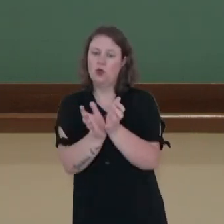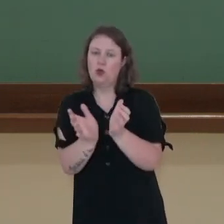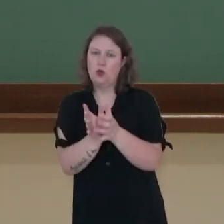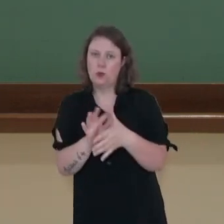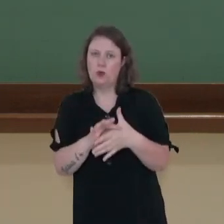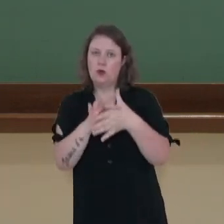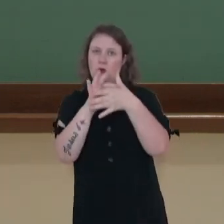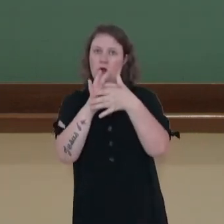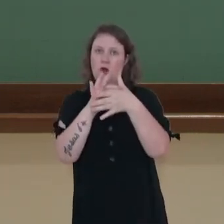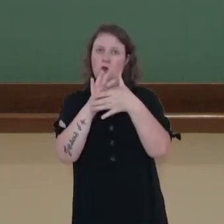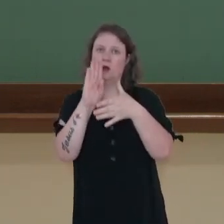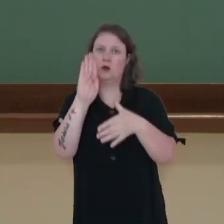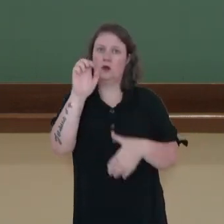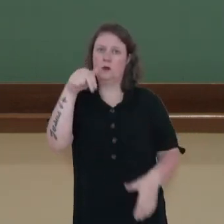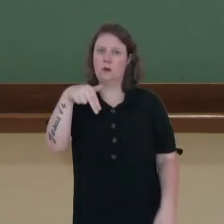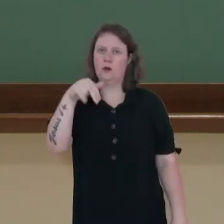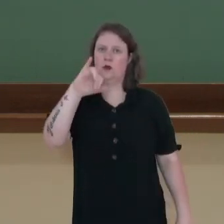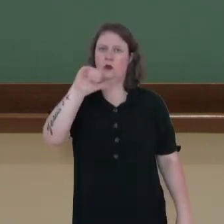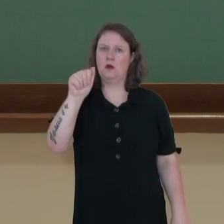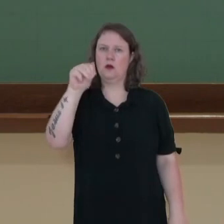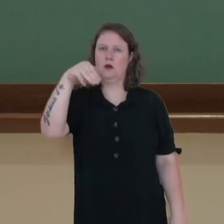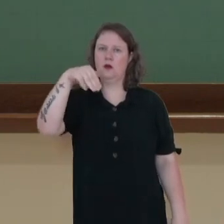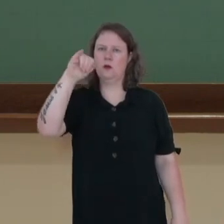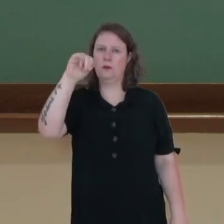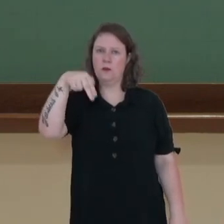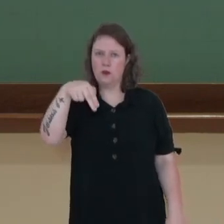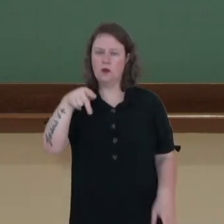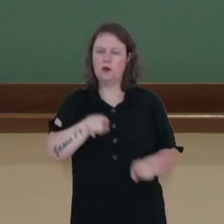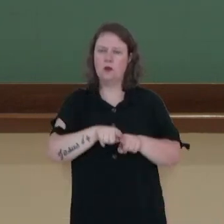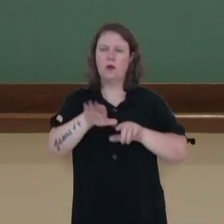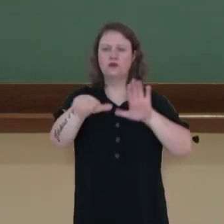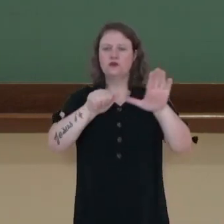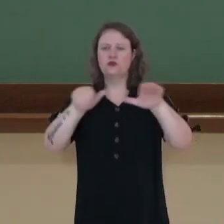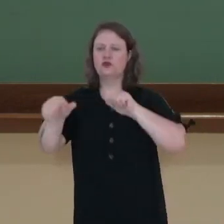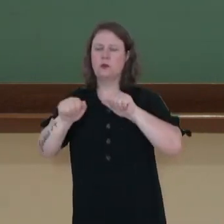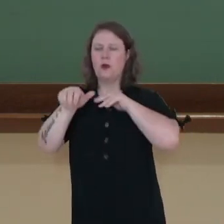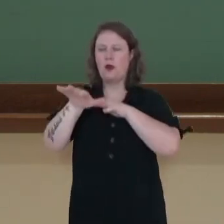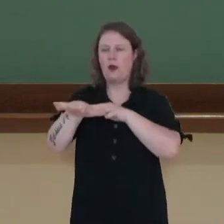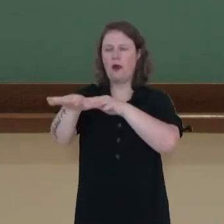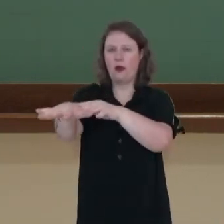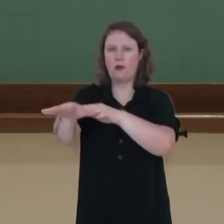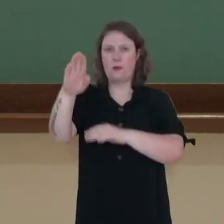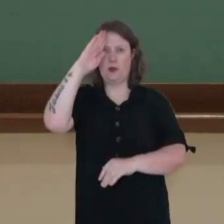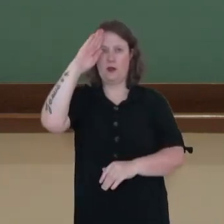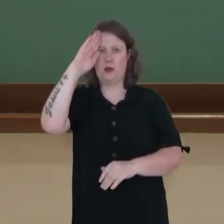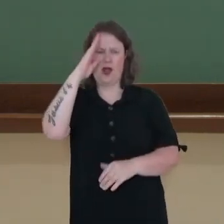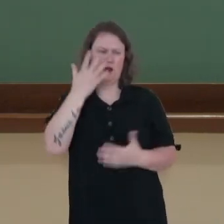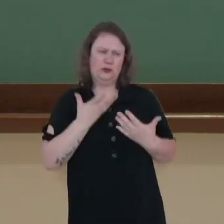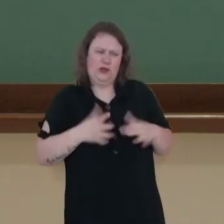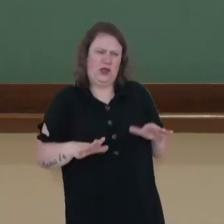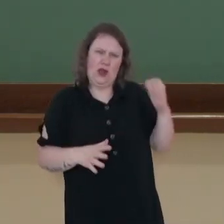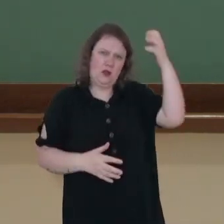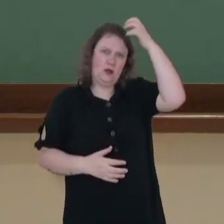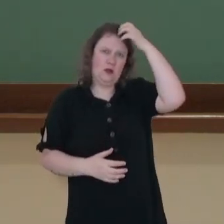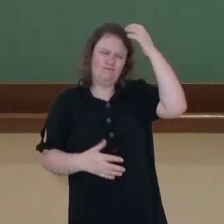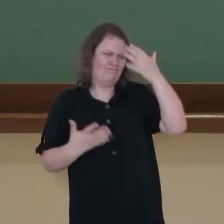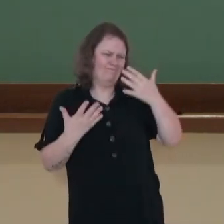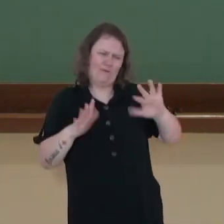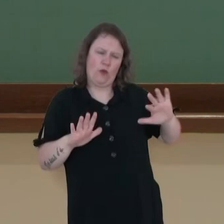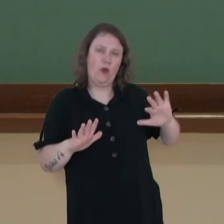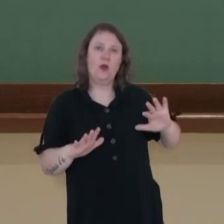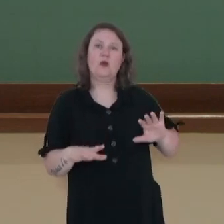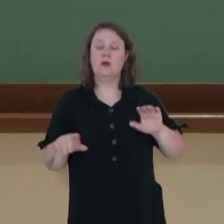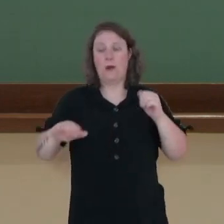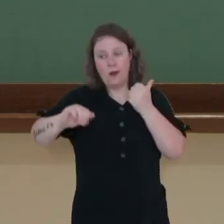Constant, que agregava os militares insatisfeitos com a monarquia, que passaram, portanto, a apoiar o